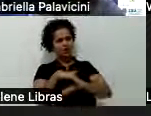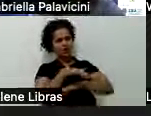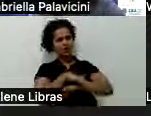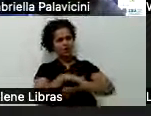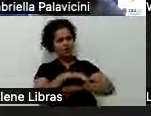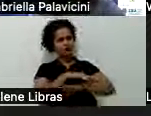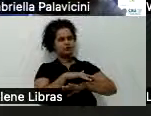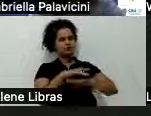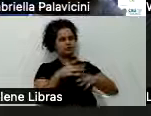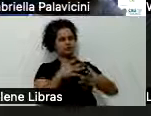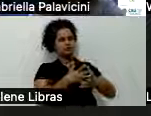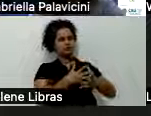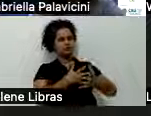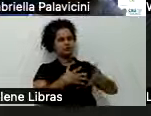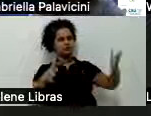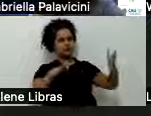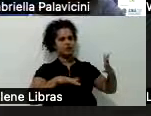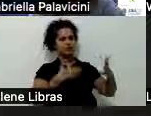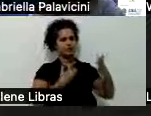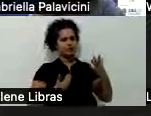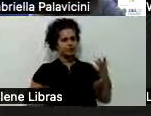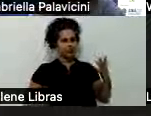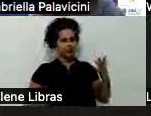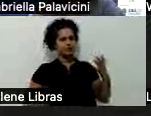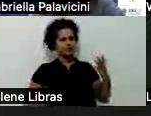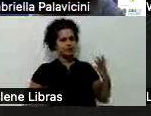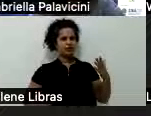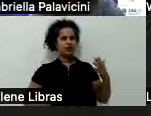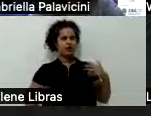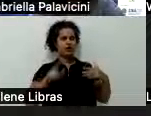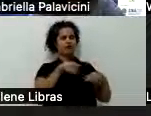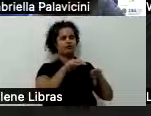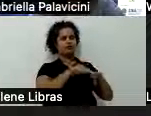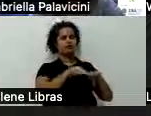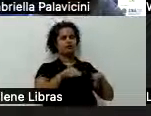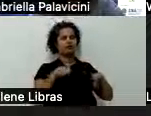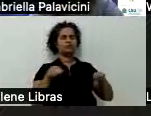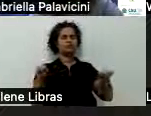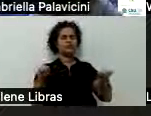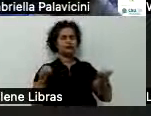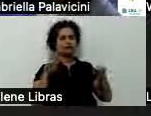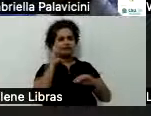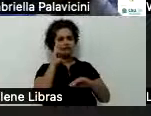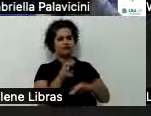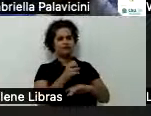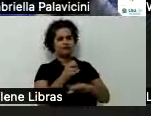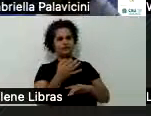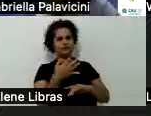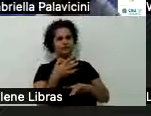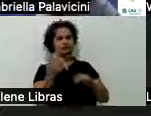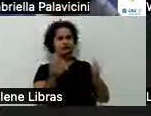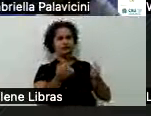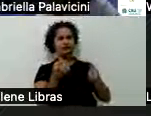de expansão de espaço público, que em geral são estacionamentos, paradas, que dá para ver várias situações, né? O carro dando